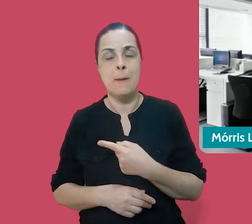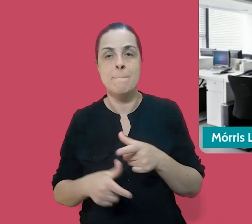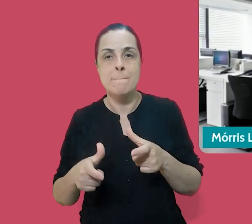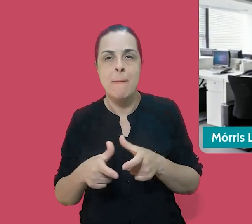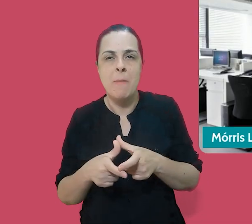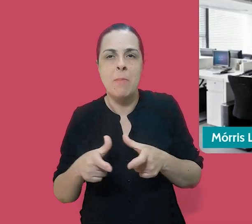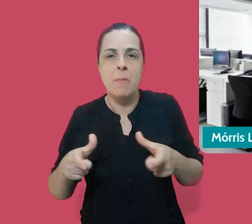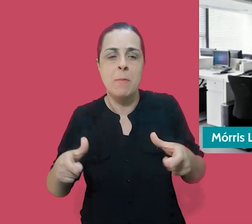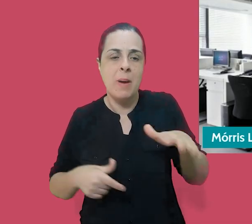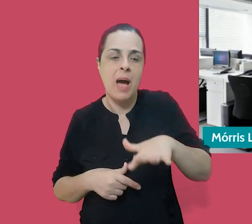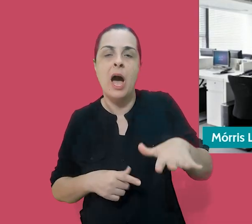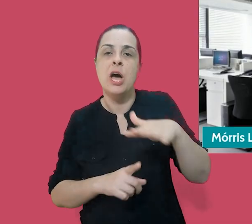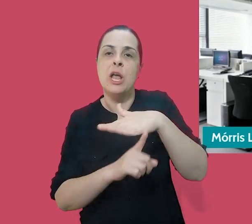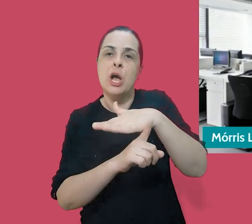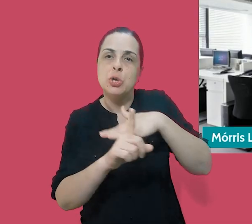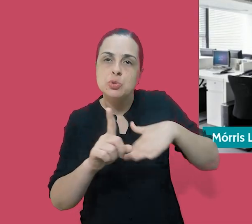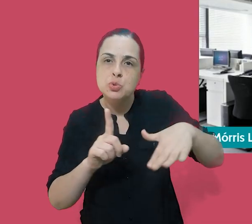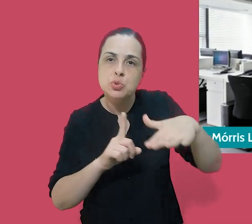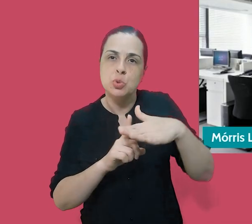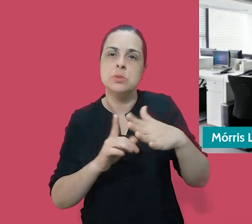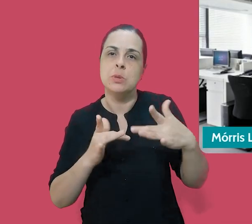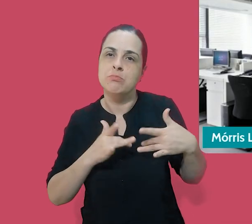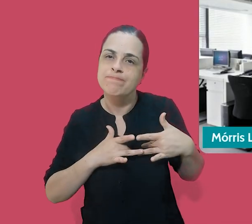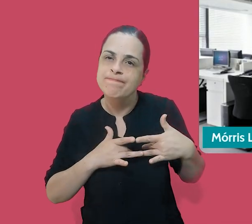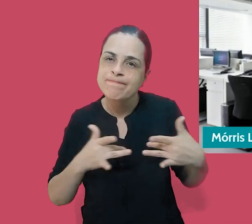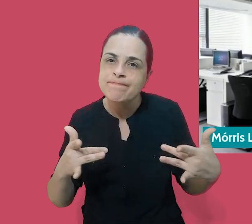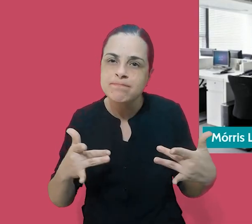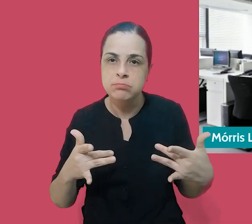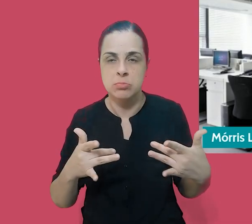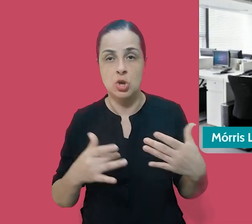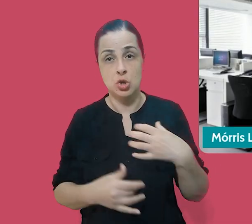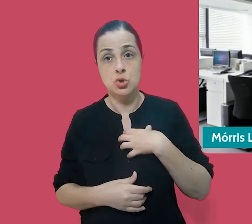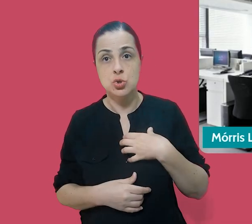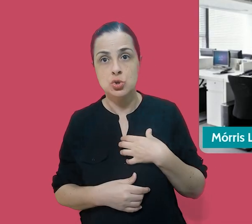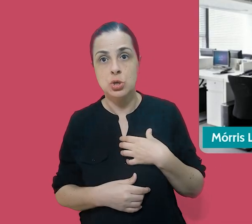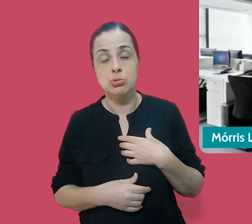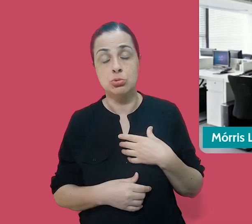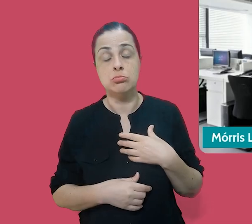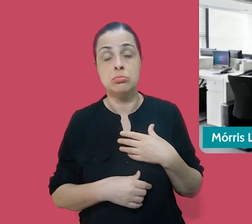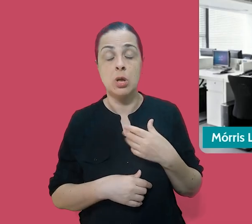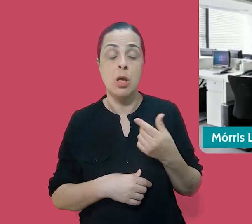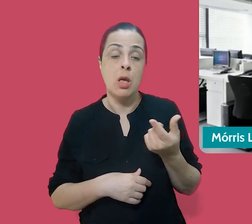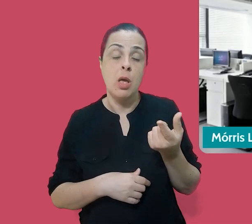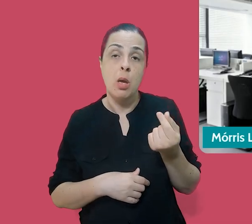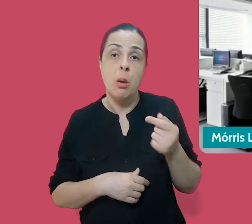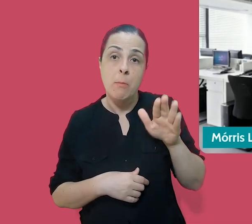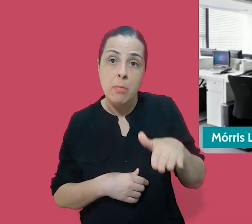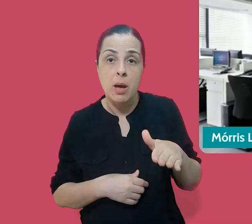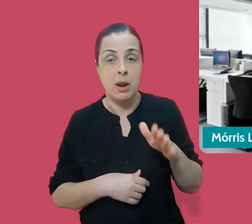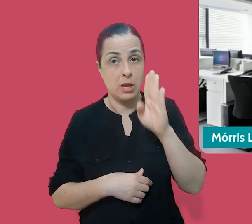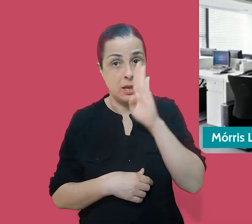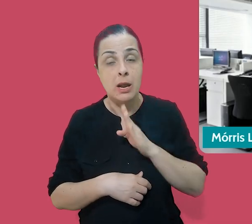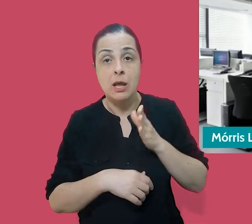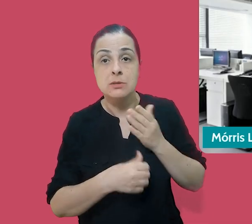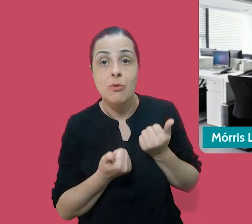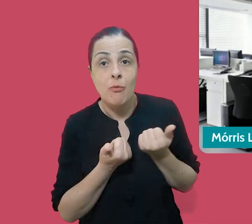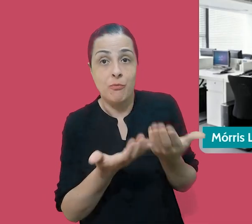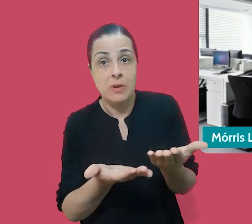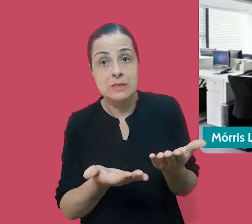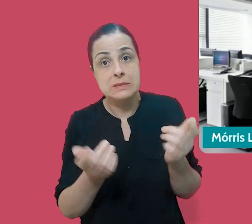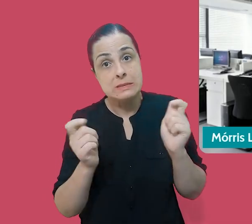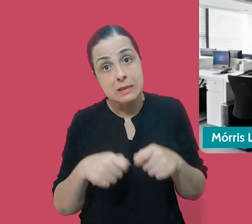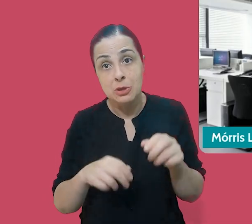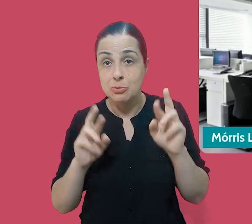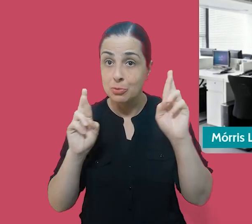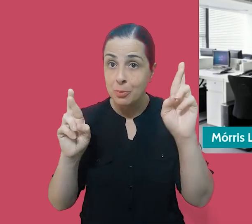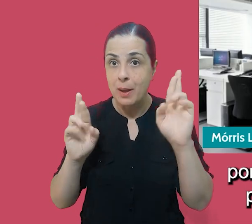coisas específicas de uma forma muito mais acessível para esse público. Mas hoje, dentro dessas 300 mil pessoas, a gente tem também